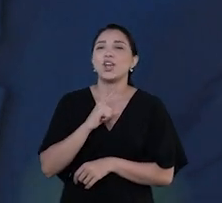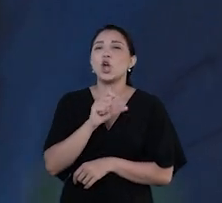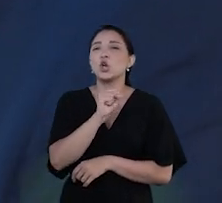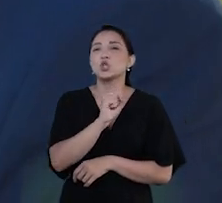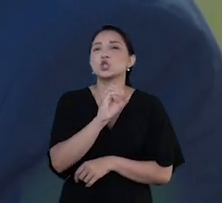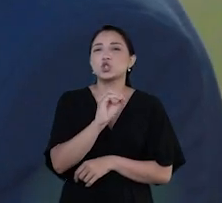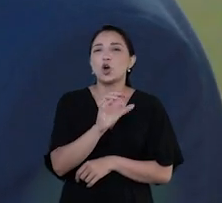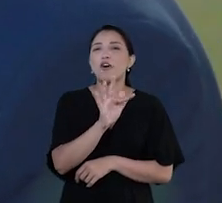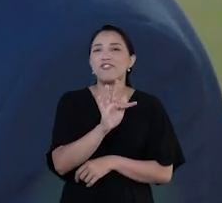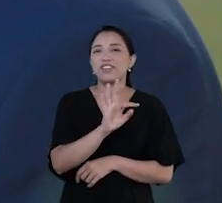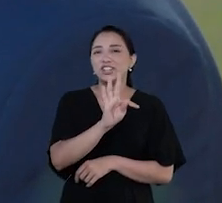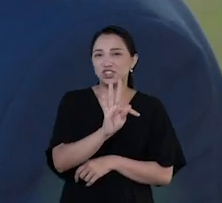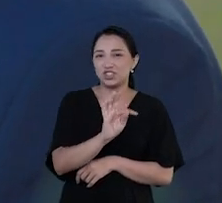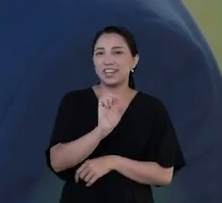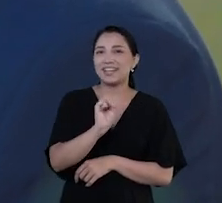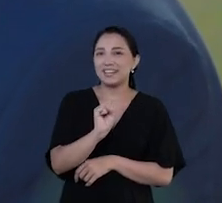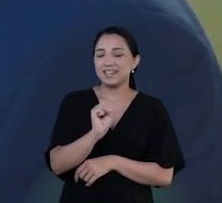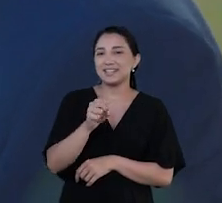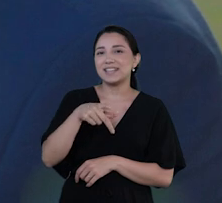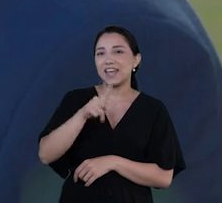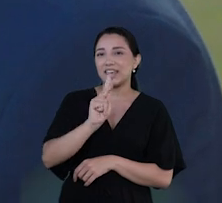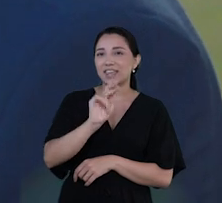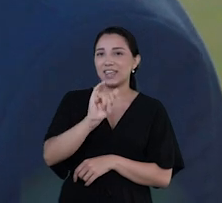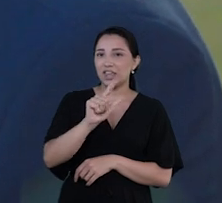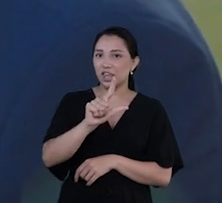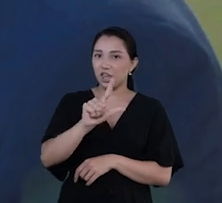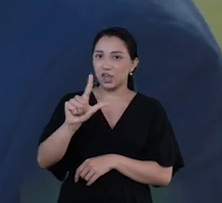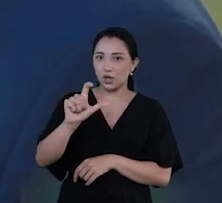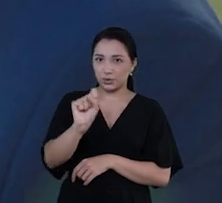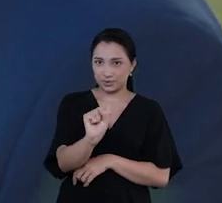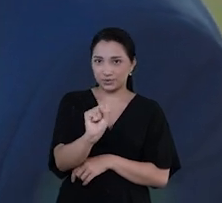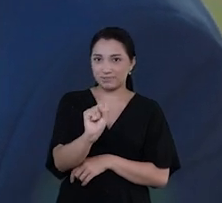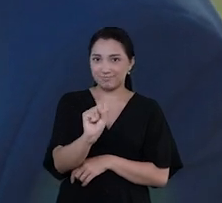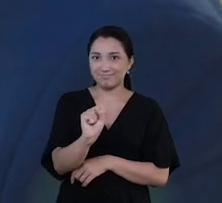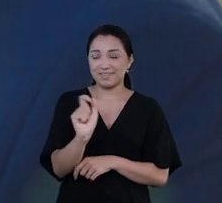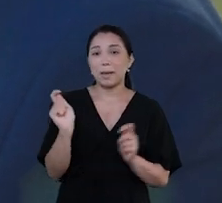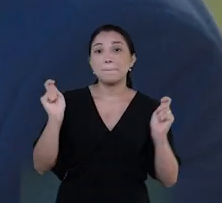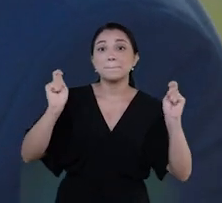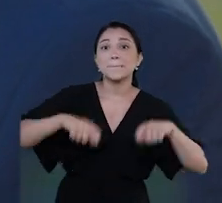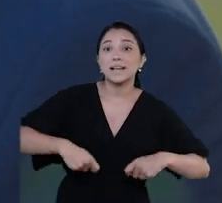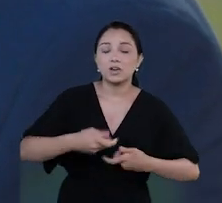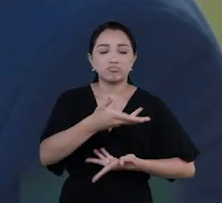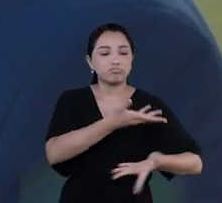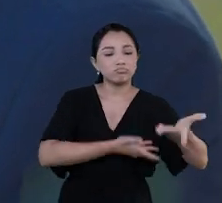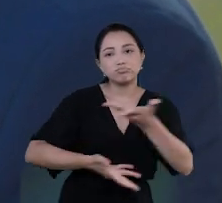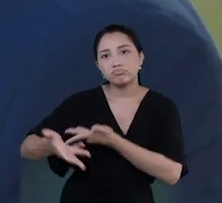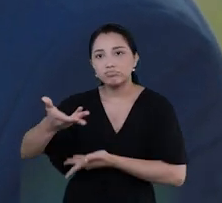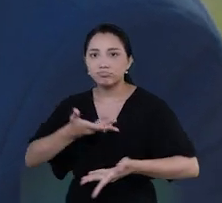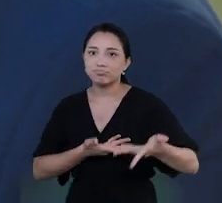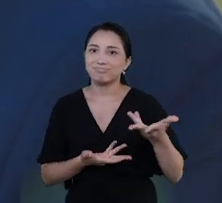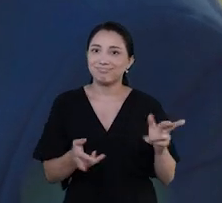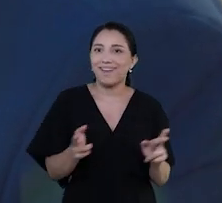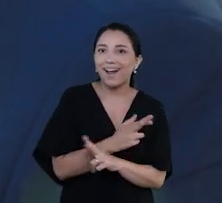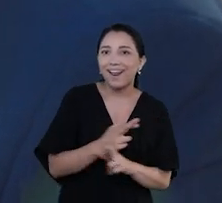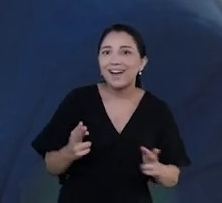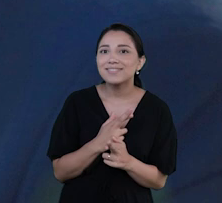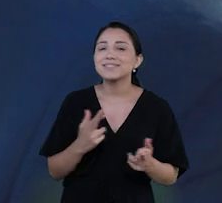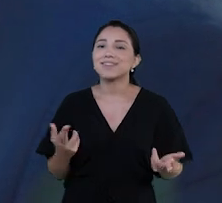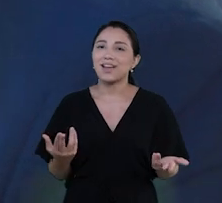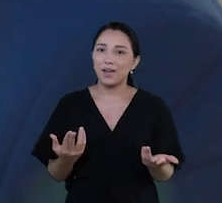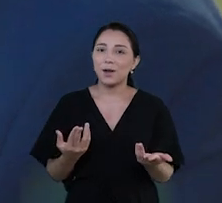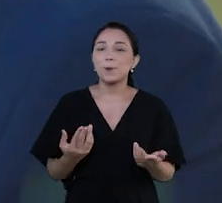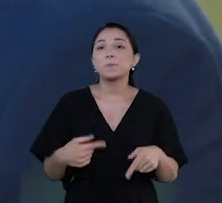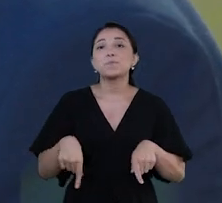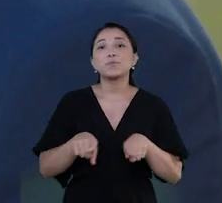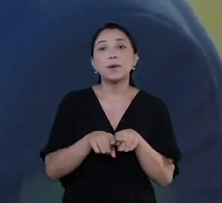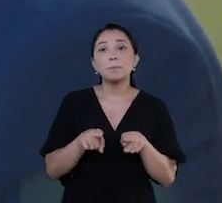né ou seja as habilidades também que possam de de de eh inter relacionamento eh inclusive eh